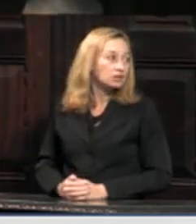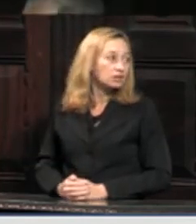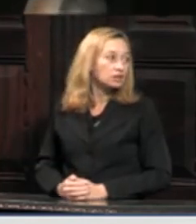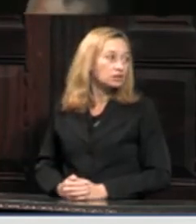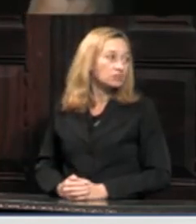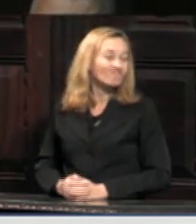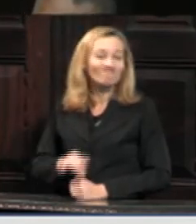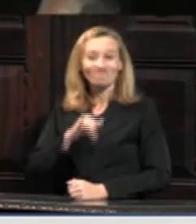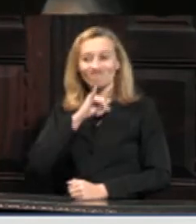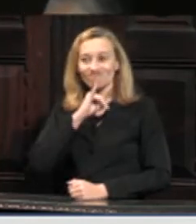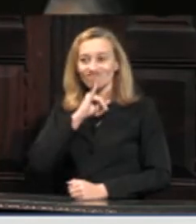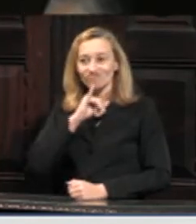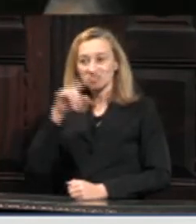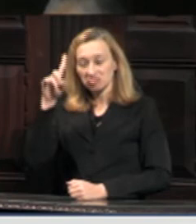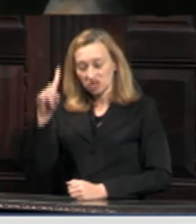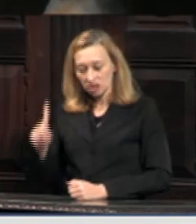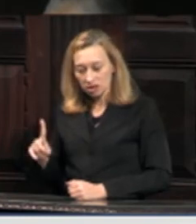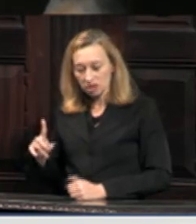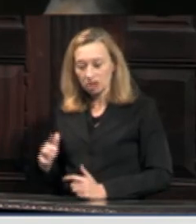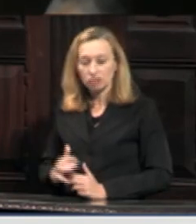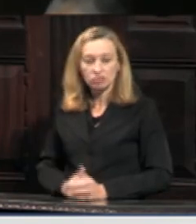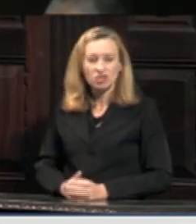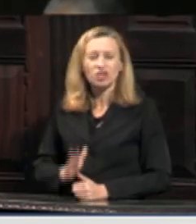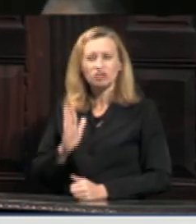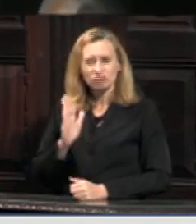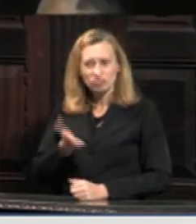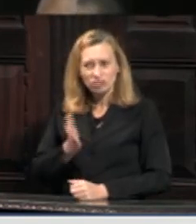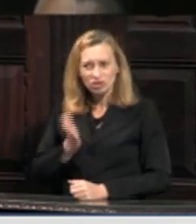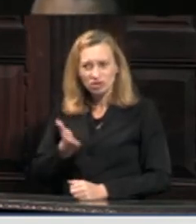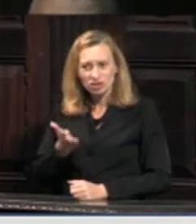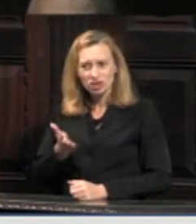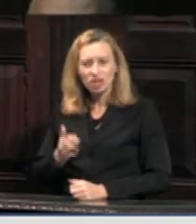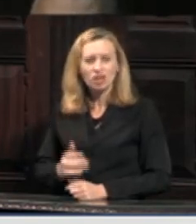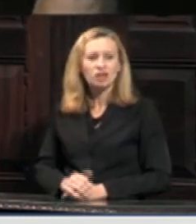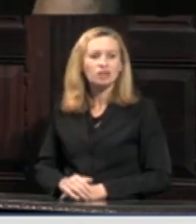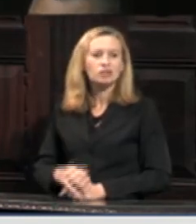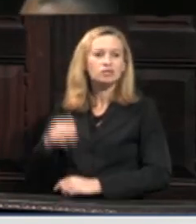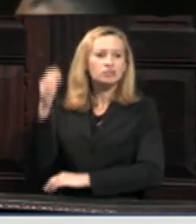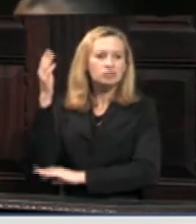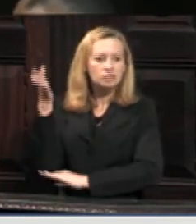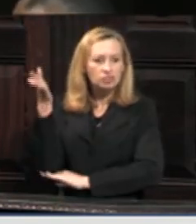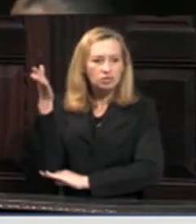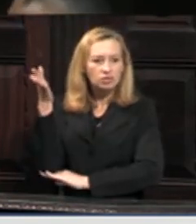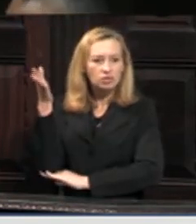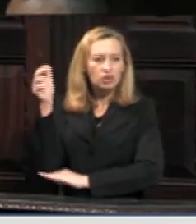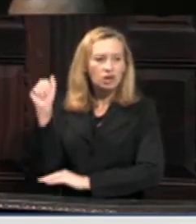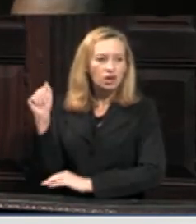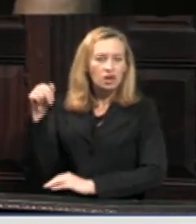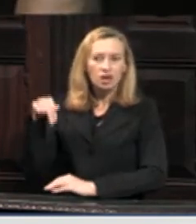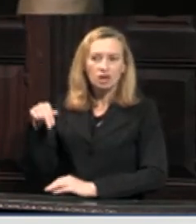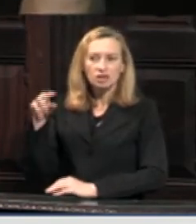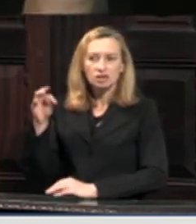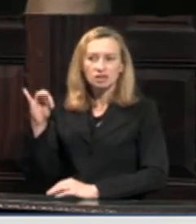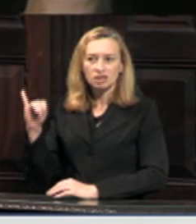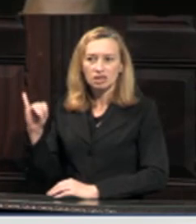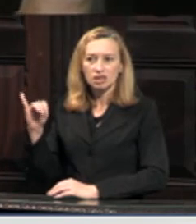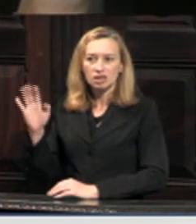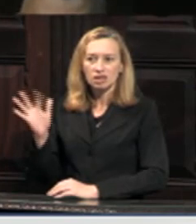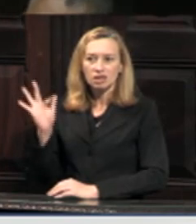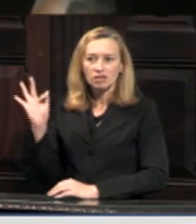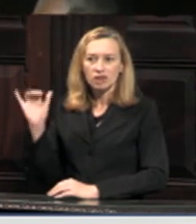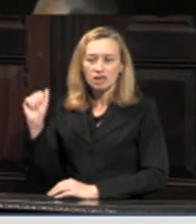a direção já recolocou a bandeira antifascista no seu devido